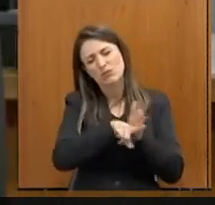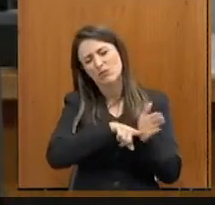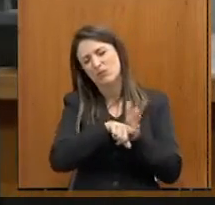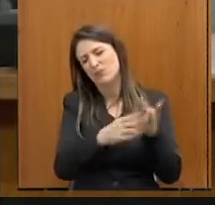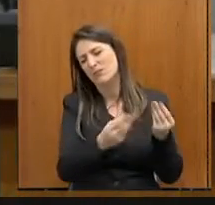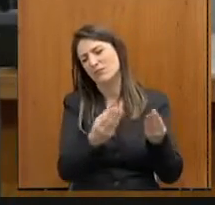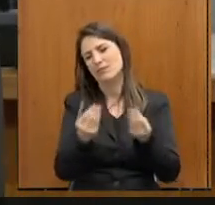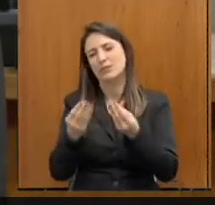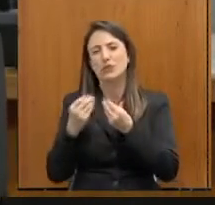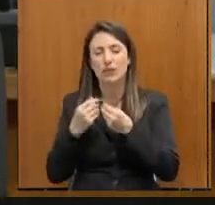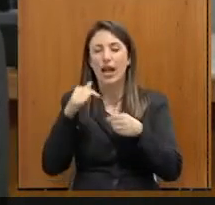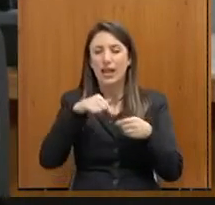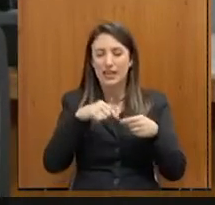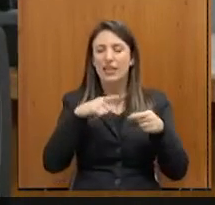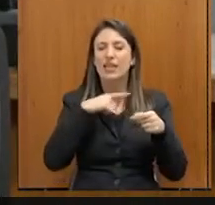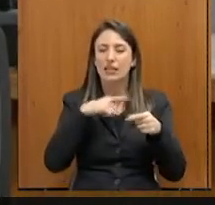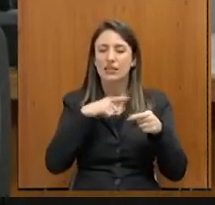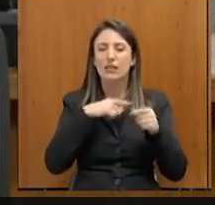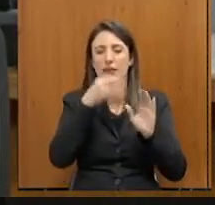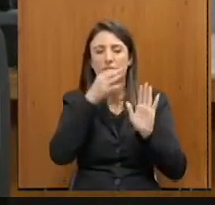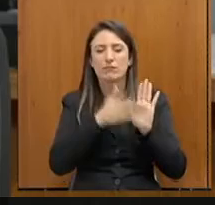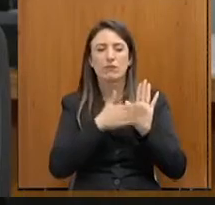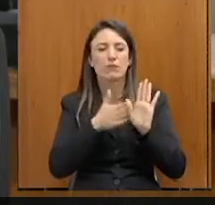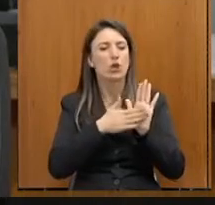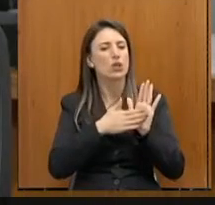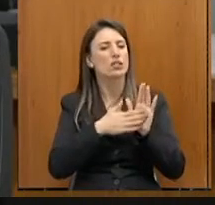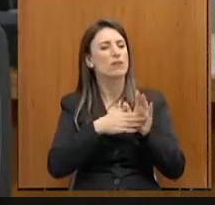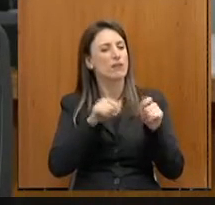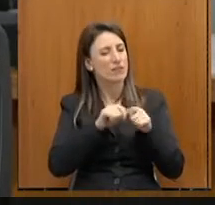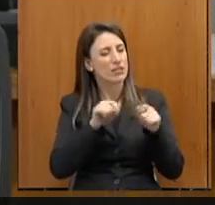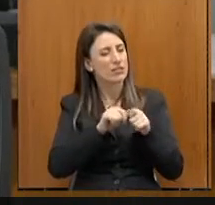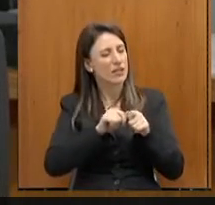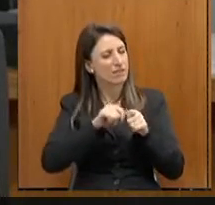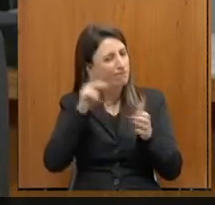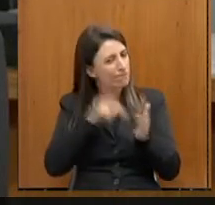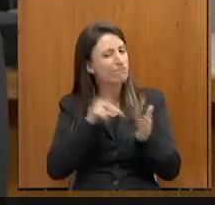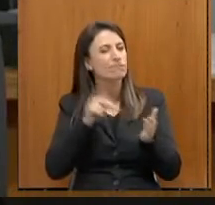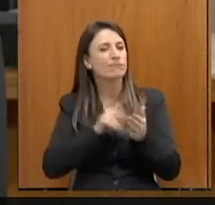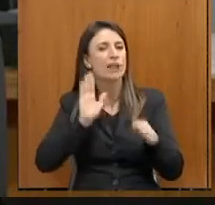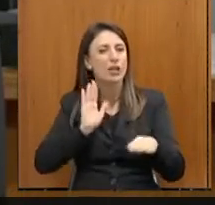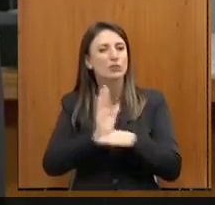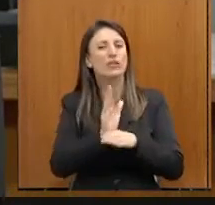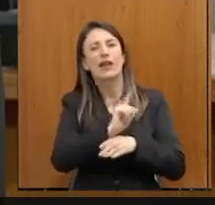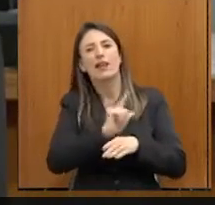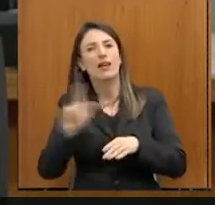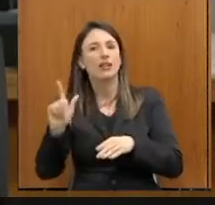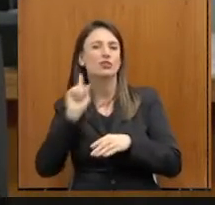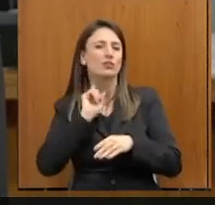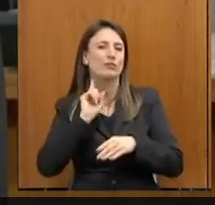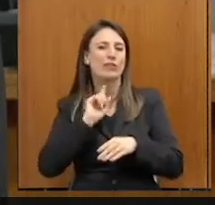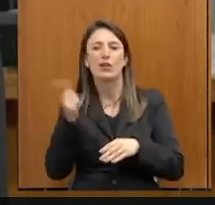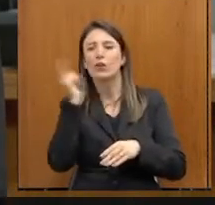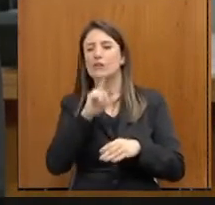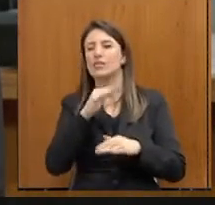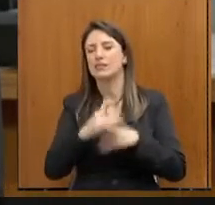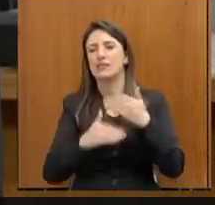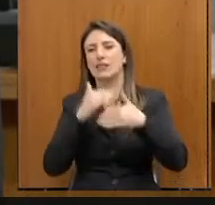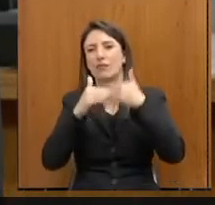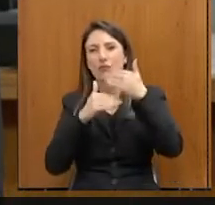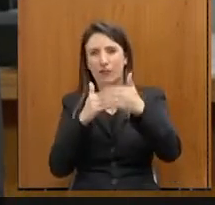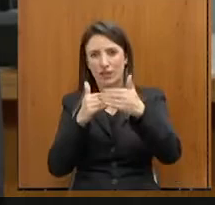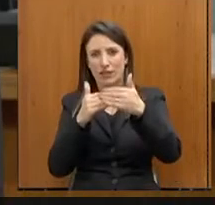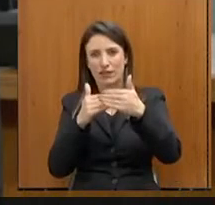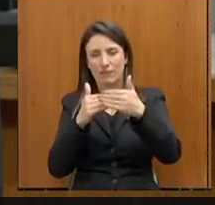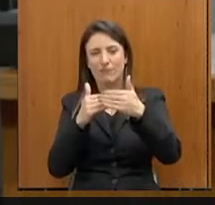aqui nós temos ações efetivas para que a gente possa ajudar o nosso Leste de Minas a poder se desenvolver EA